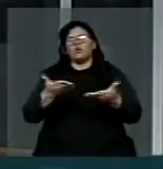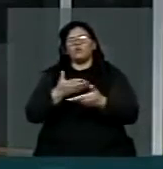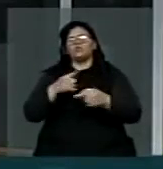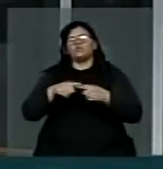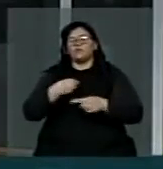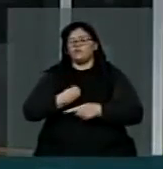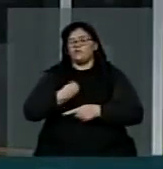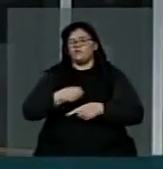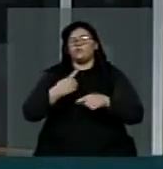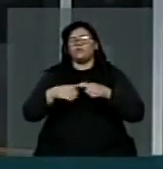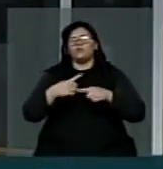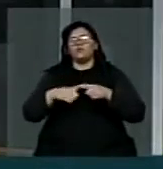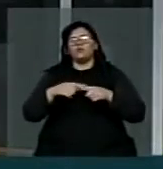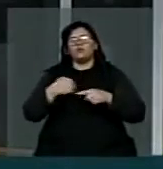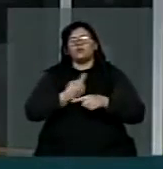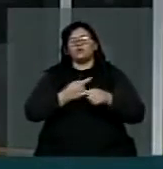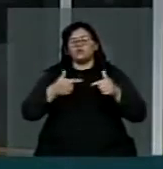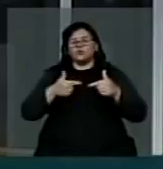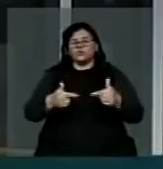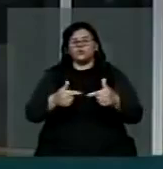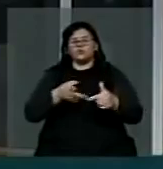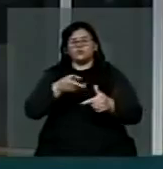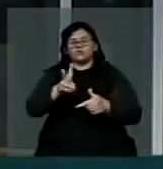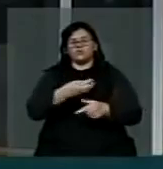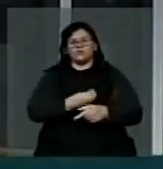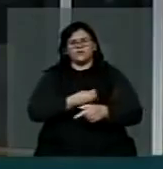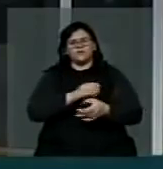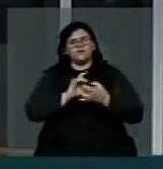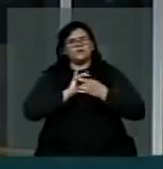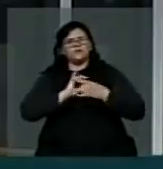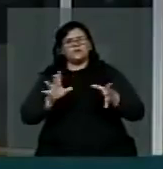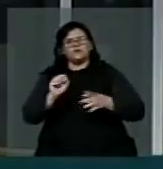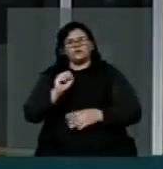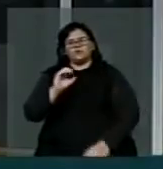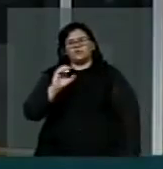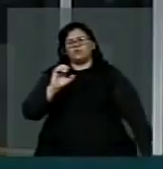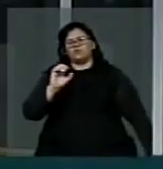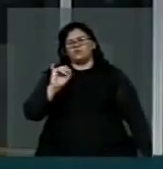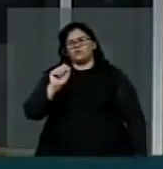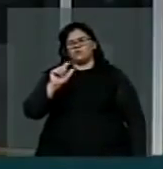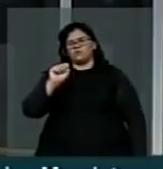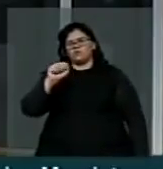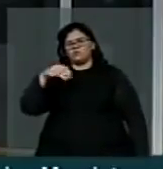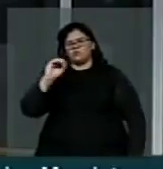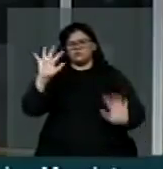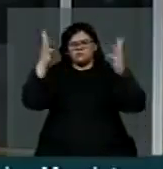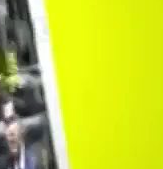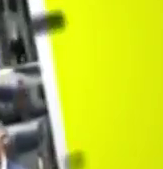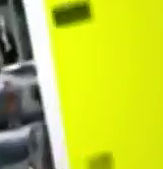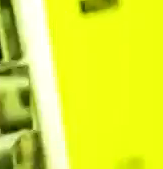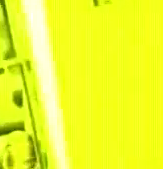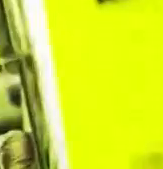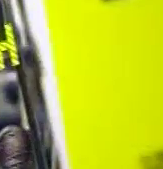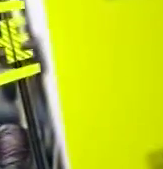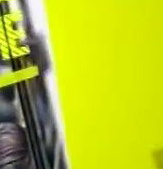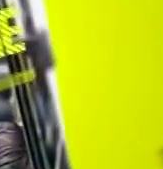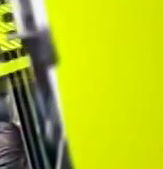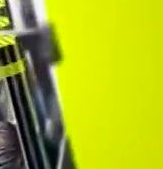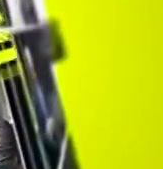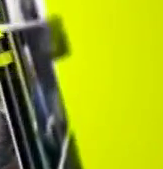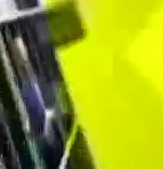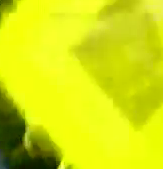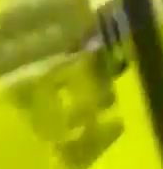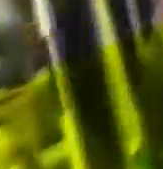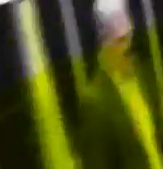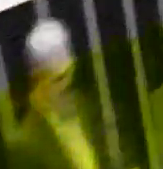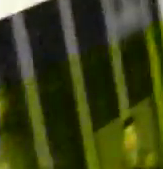nossa luta é viva. A luta da liberdade, a luta pelo socialismo. Viva o Partido Comunista do Brasil. Que não que